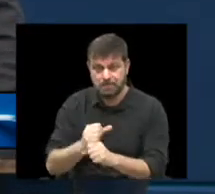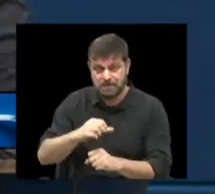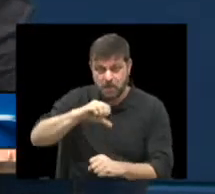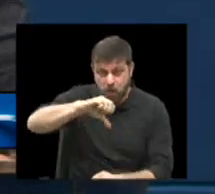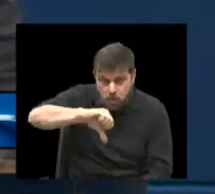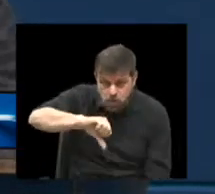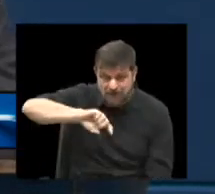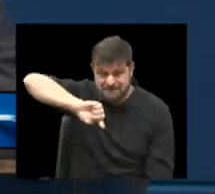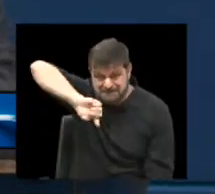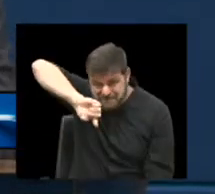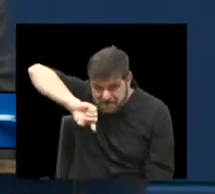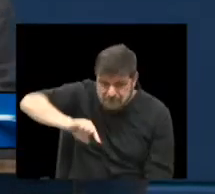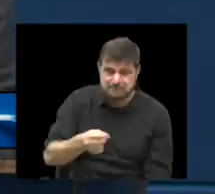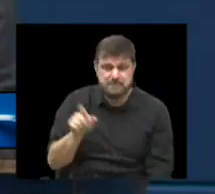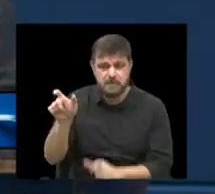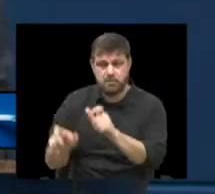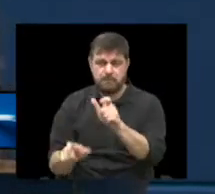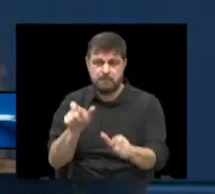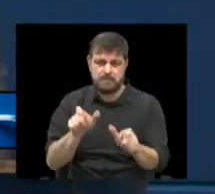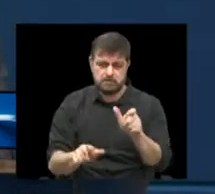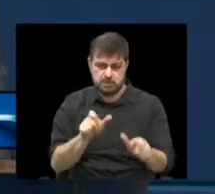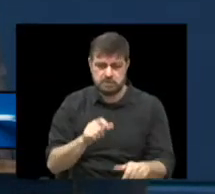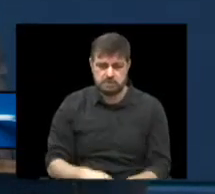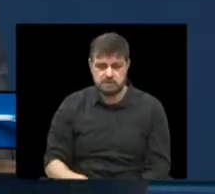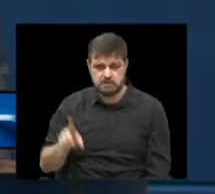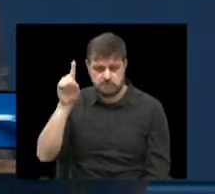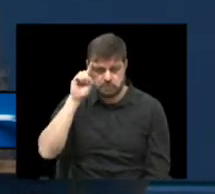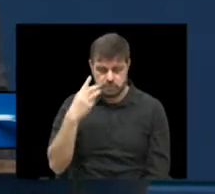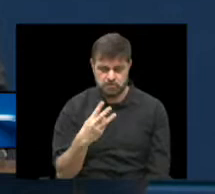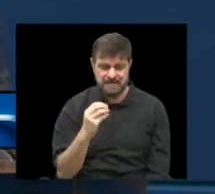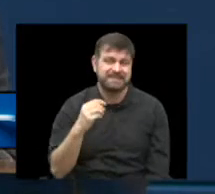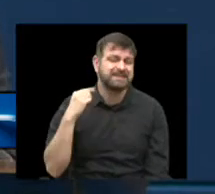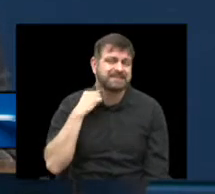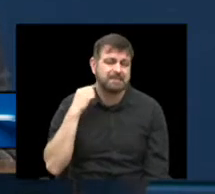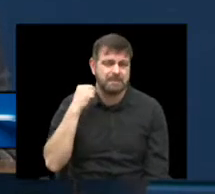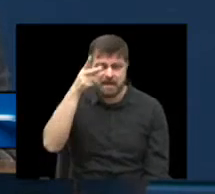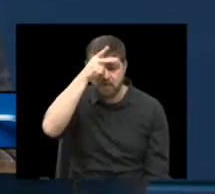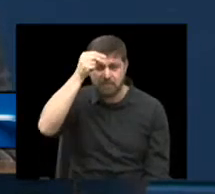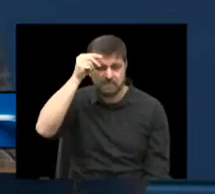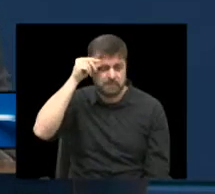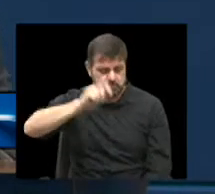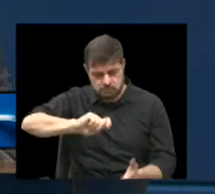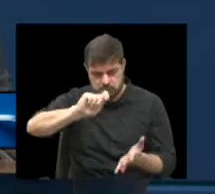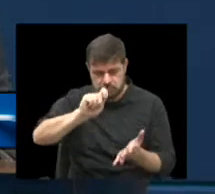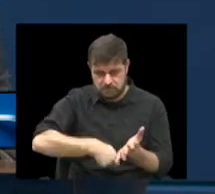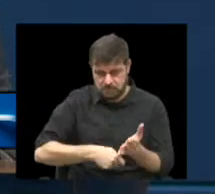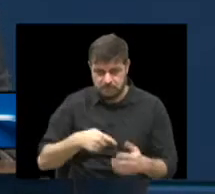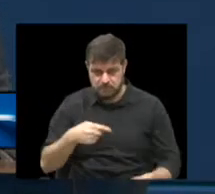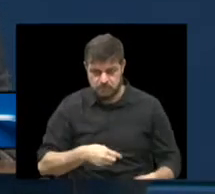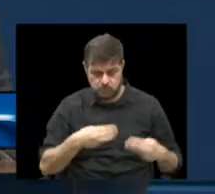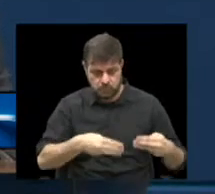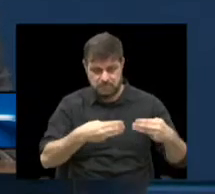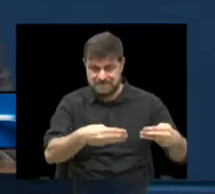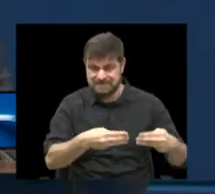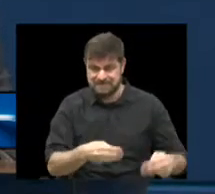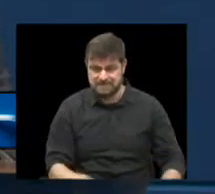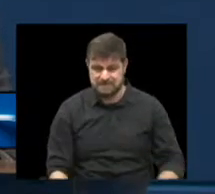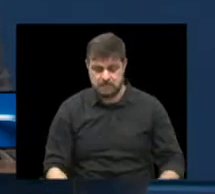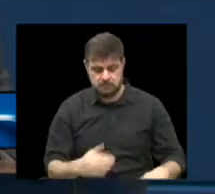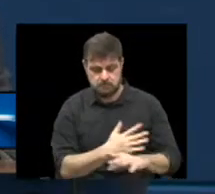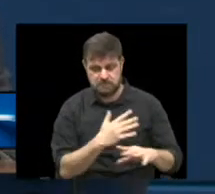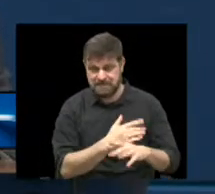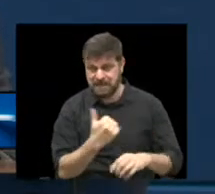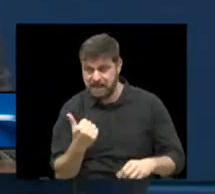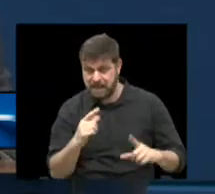nossa felicidade, no último dia 30 de maio, o prefeito Jonas Donizete assinou no Ministério das Cidades em Brasília 2